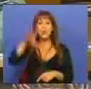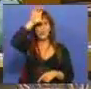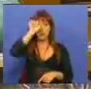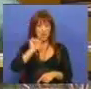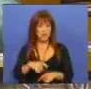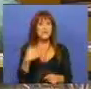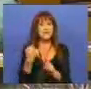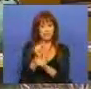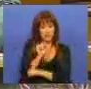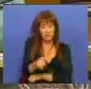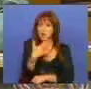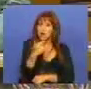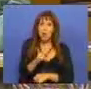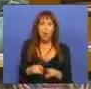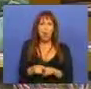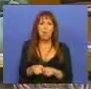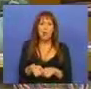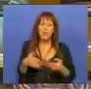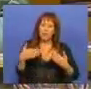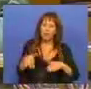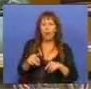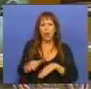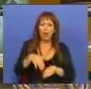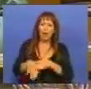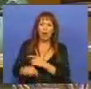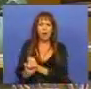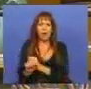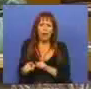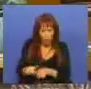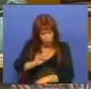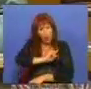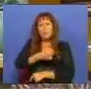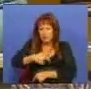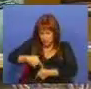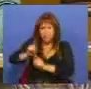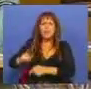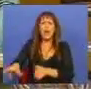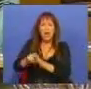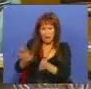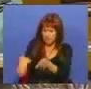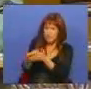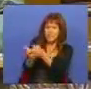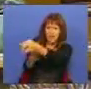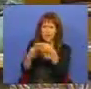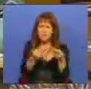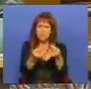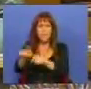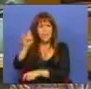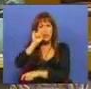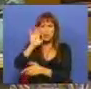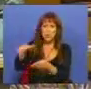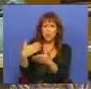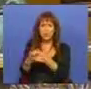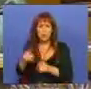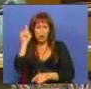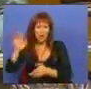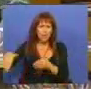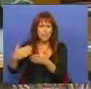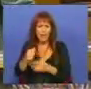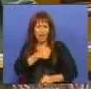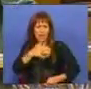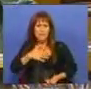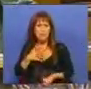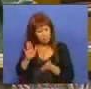e os seus serviços não podem deixar de exercer as competências que a lei lhes impõe em matéria de proteção e valorização